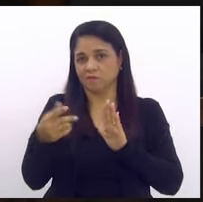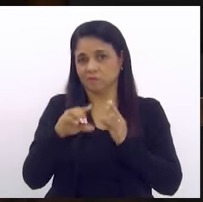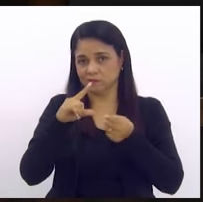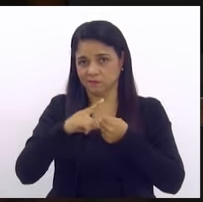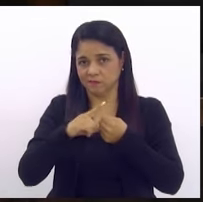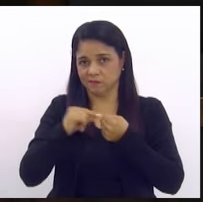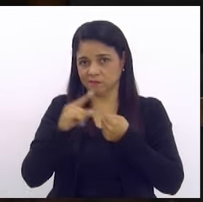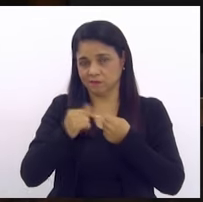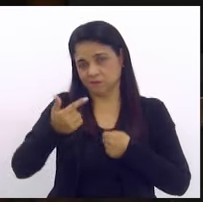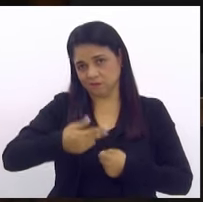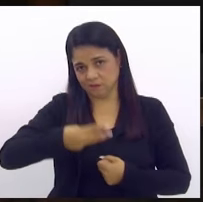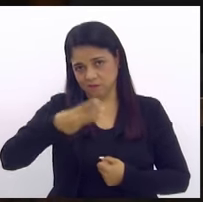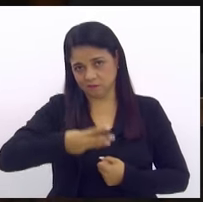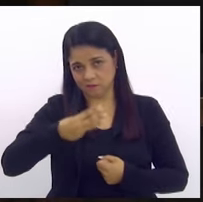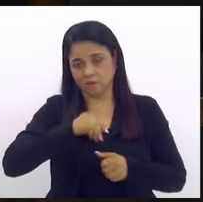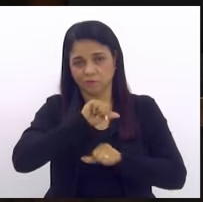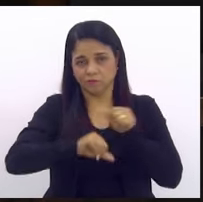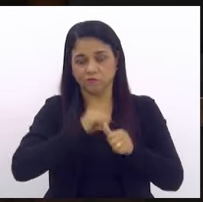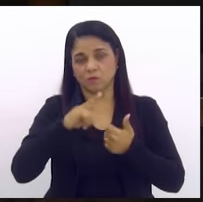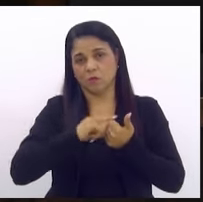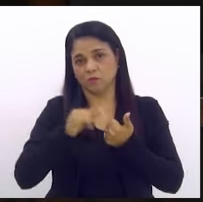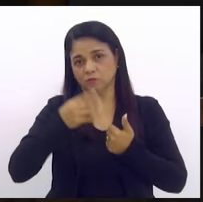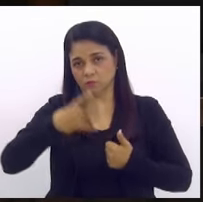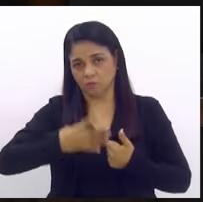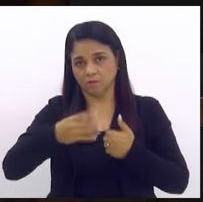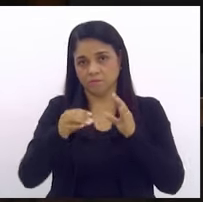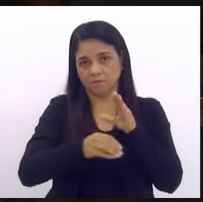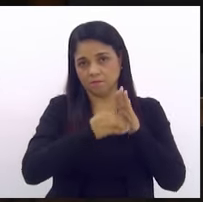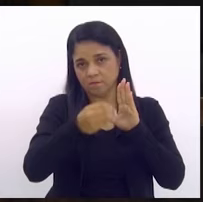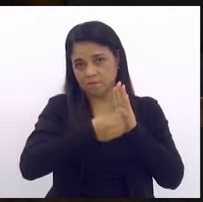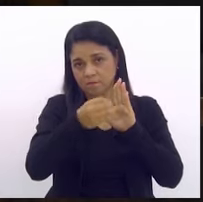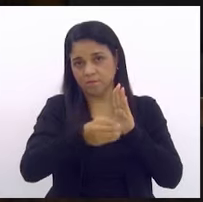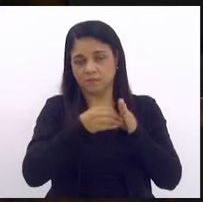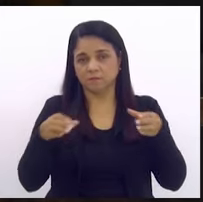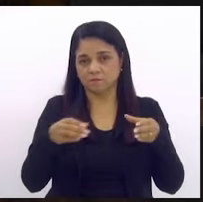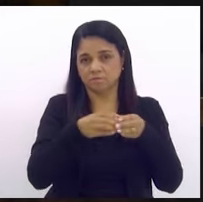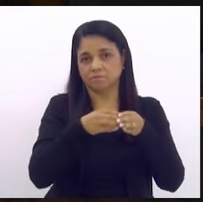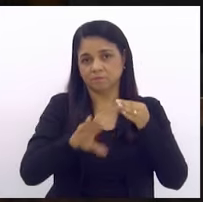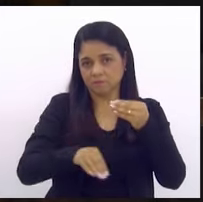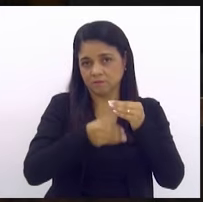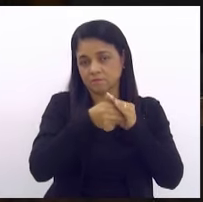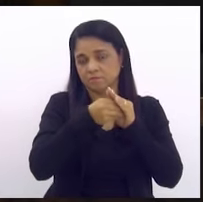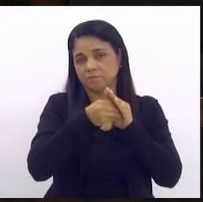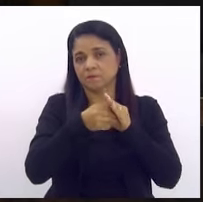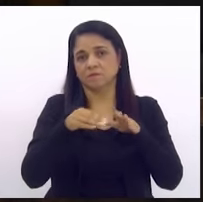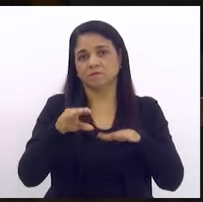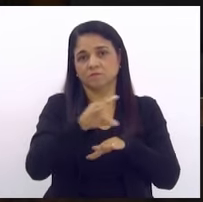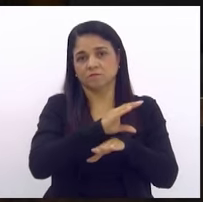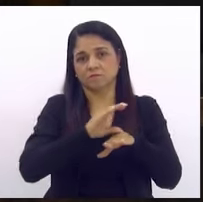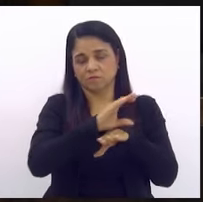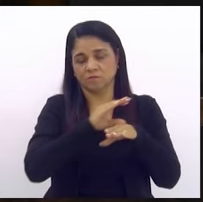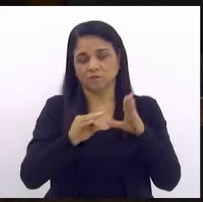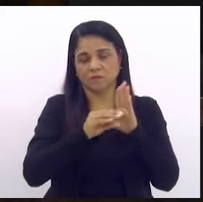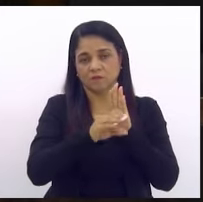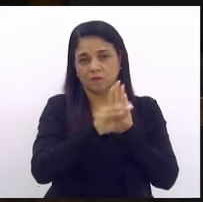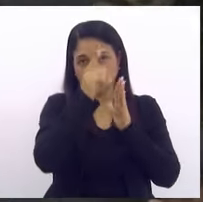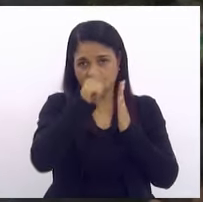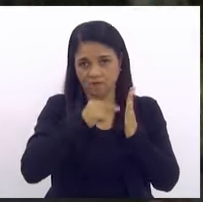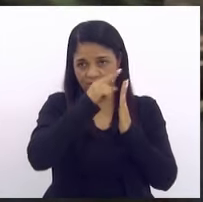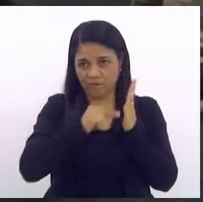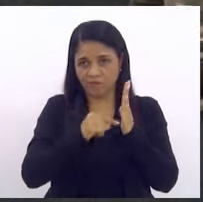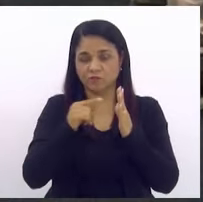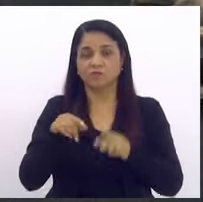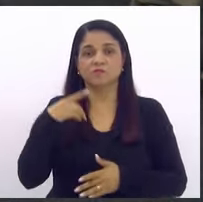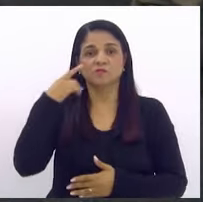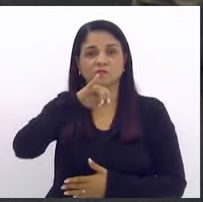o artigo 4º, pendendo de parecer da Comissão de Emendas Constitucionais e Vetos, para emitir parecer, deputado Jorge Felipe Neto.